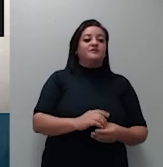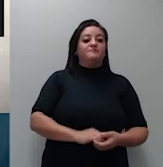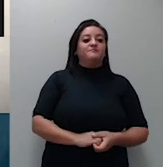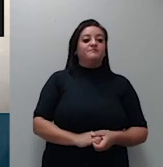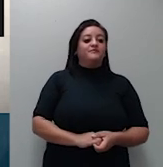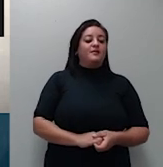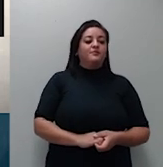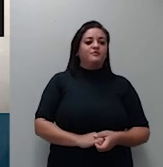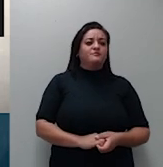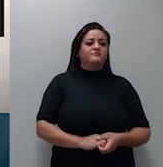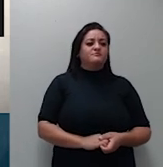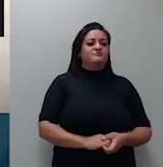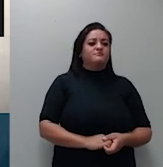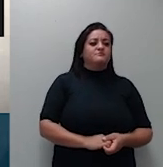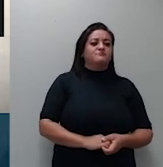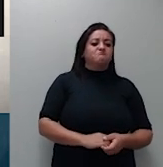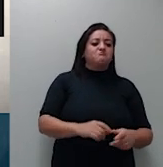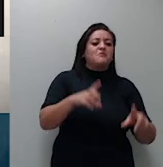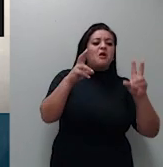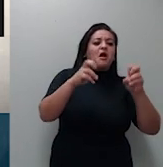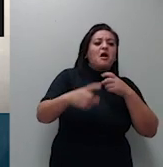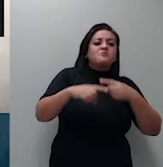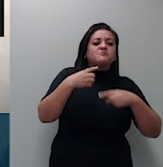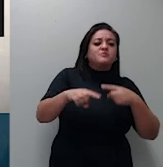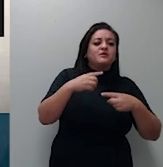coloca o tema em debate